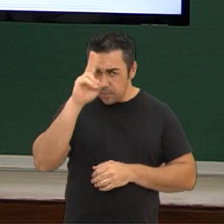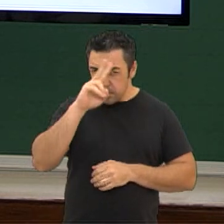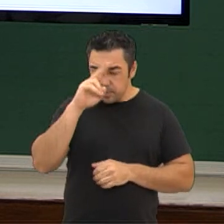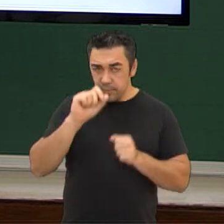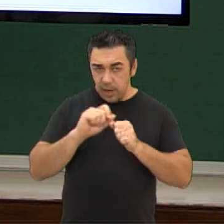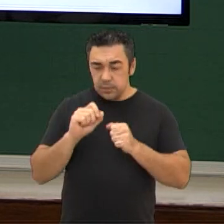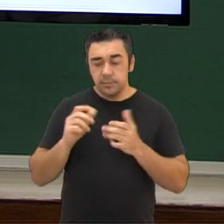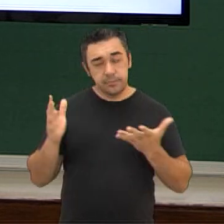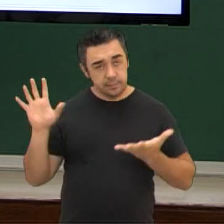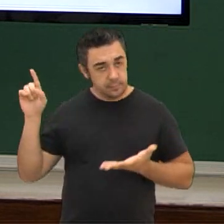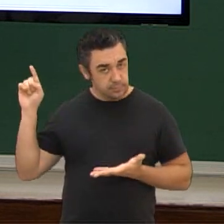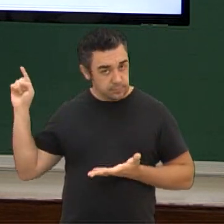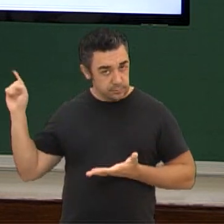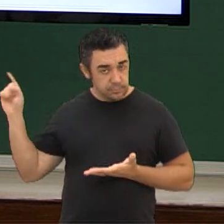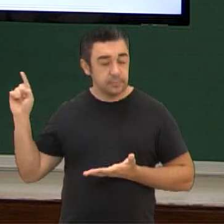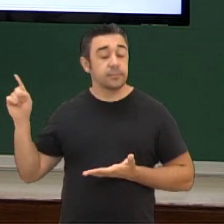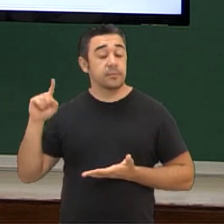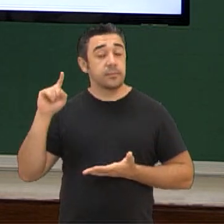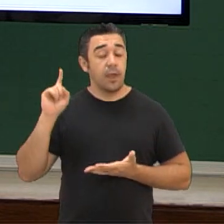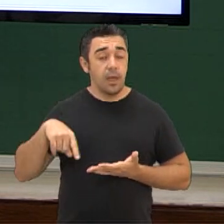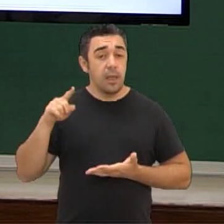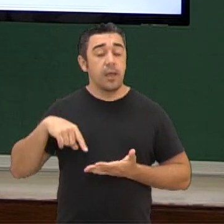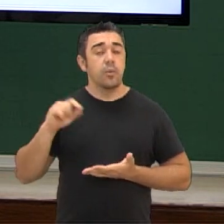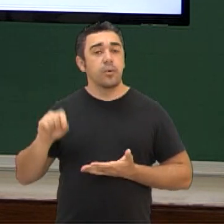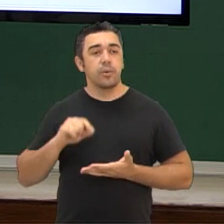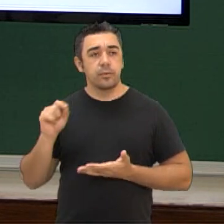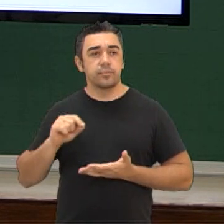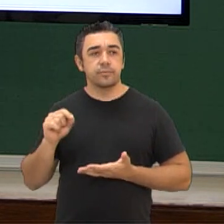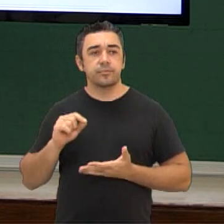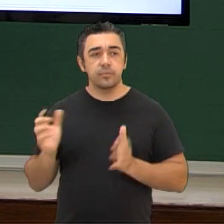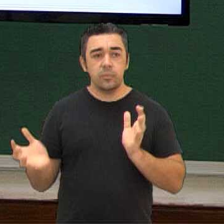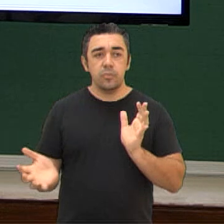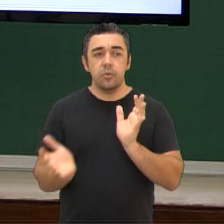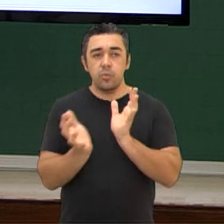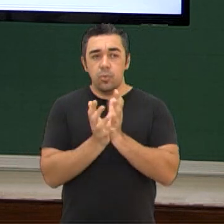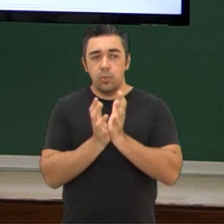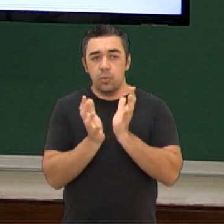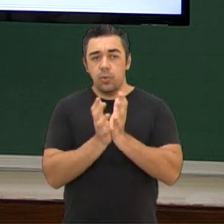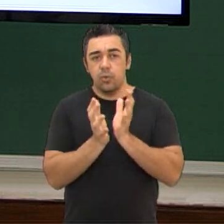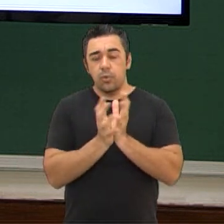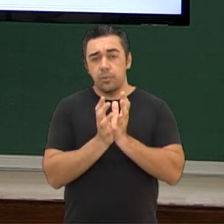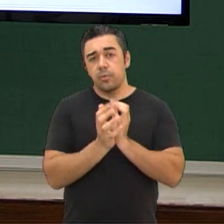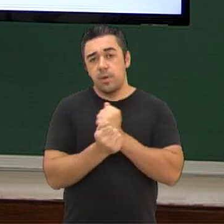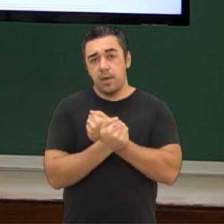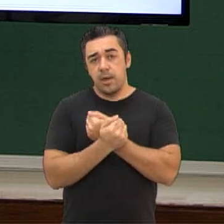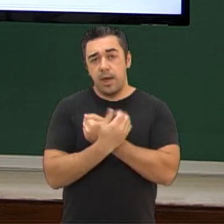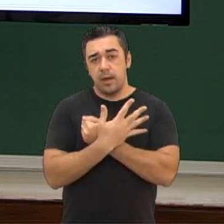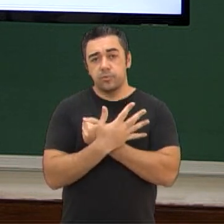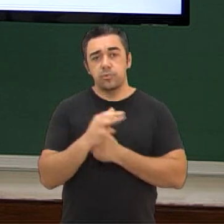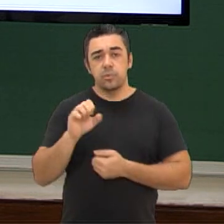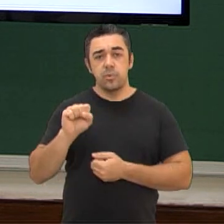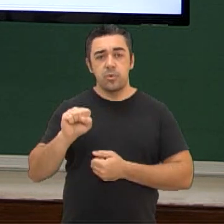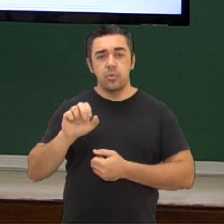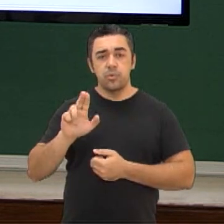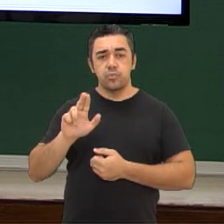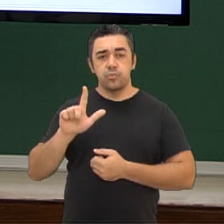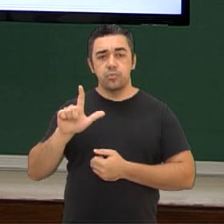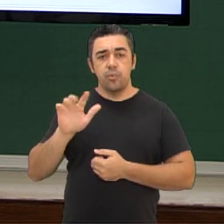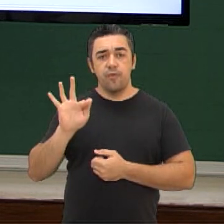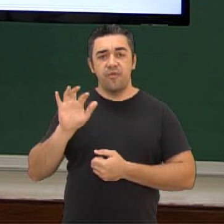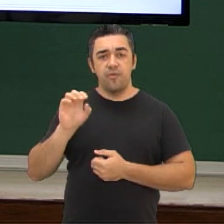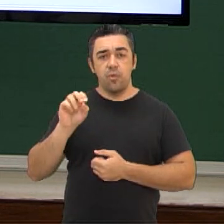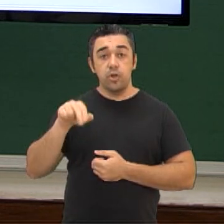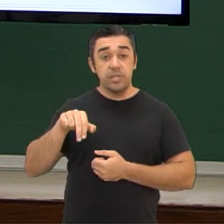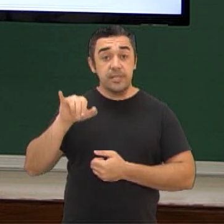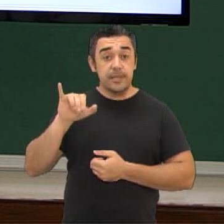Sim. Então esse aqui, senhoras e senhores, é o meu grupo funcional dos ácidos